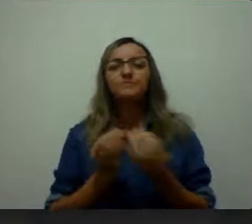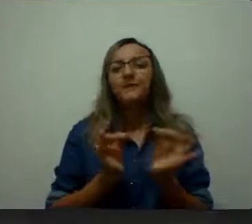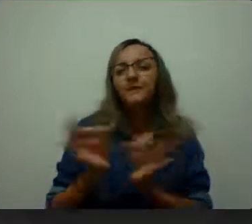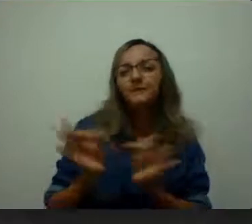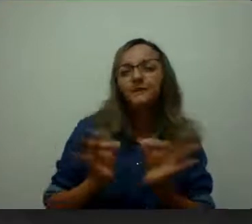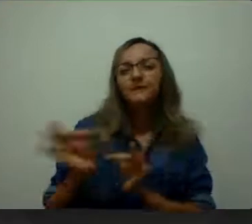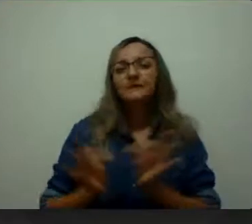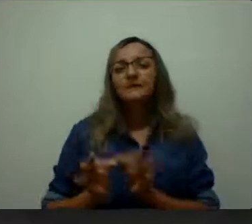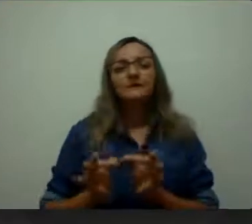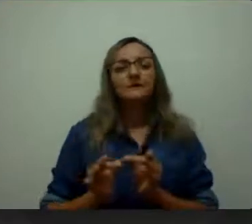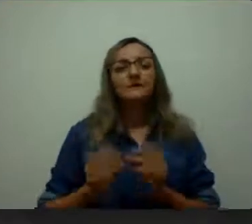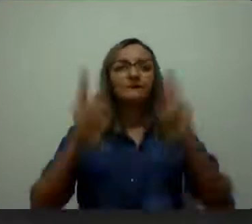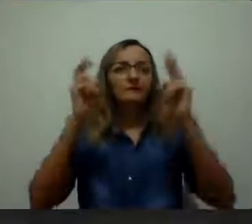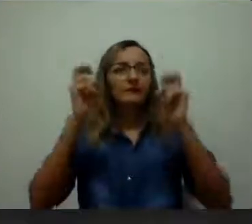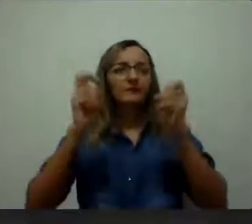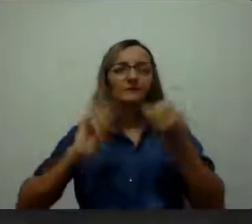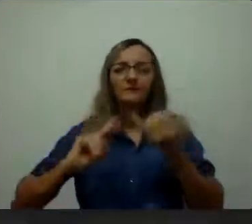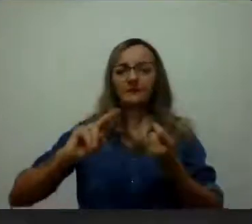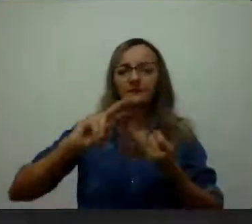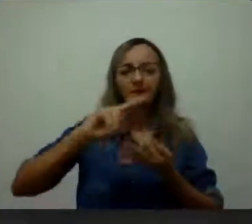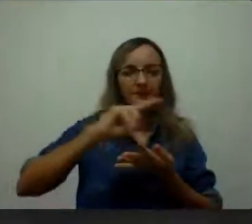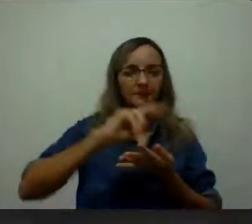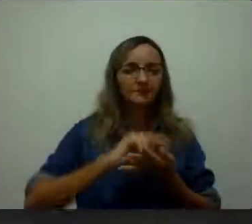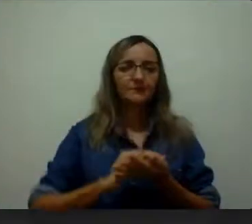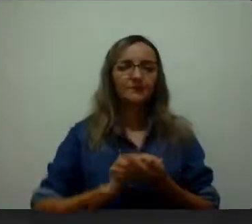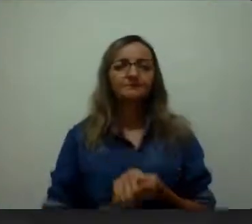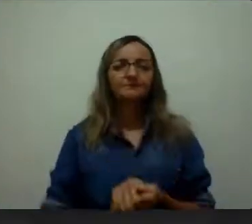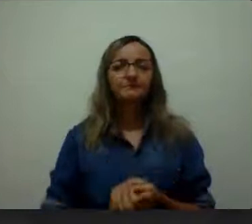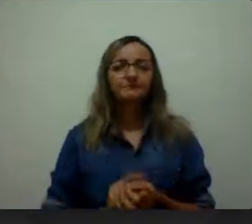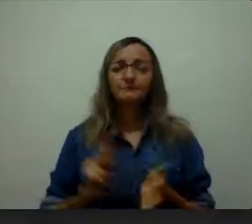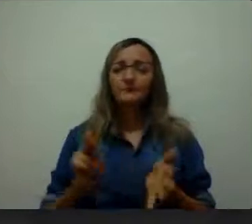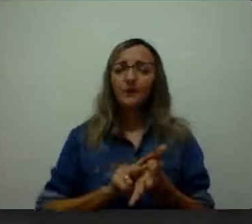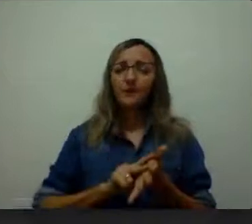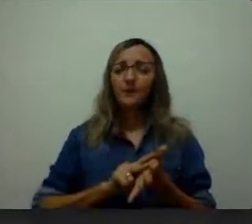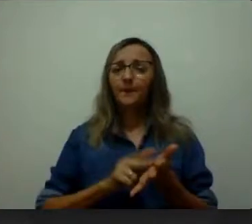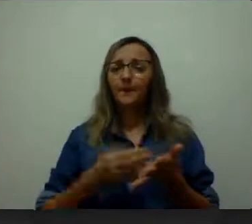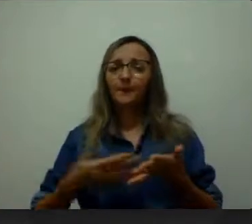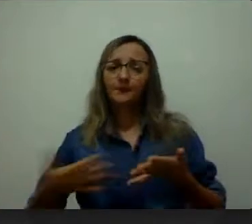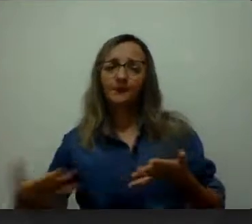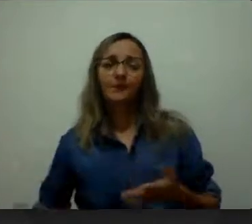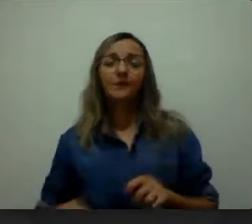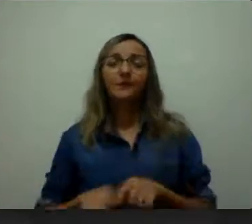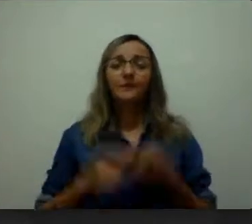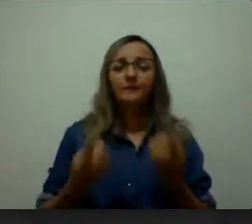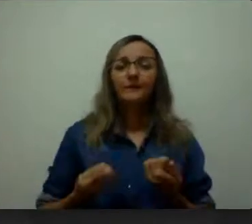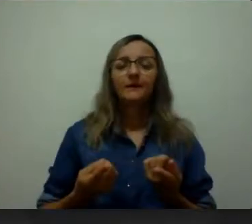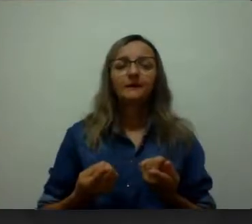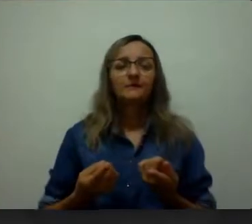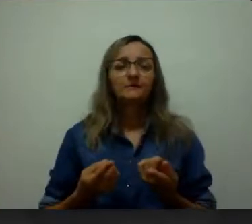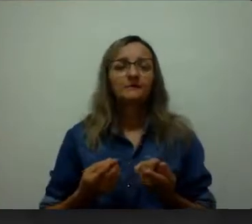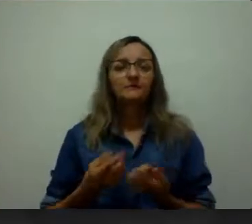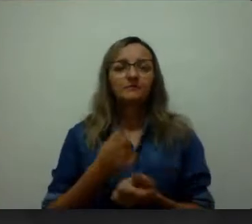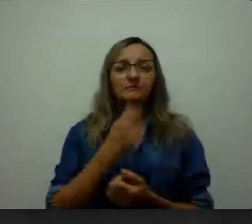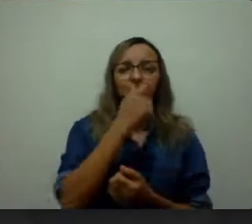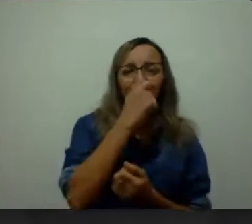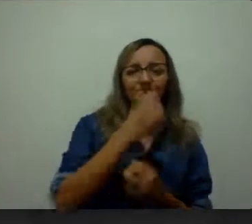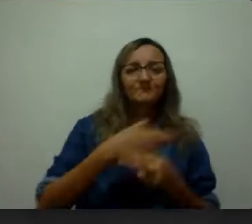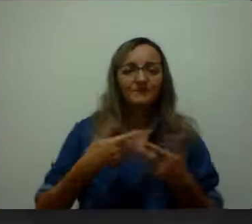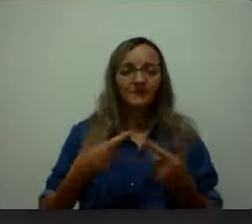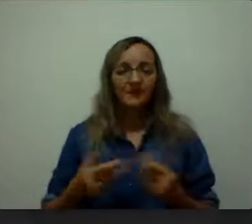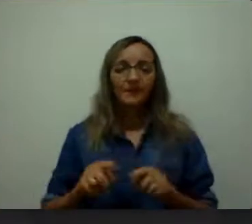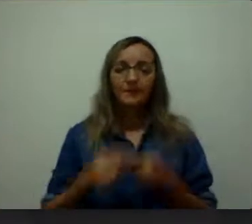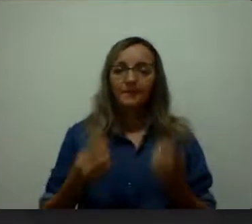campus com uma metodologia ativa também. Então, eu creio que nossos alunos vão ter uma certa facilidade para participar dessa metodologia,